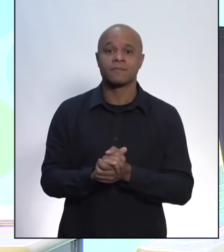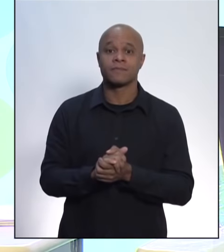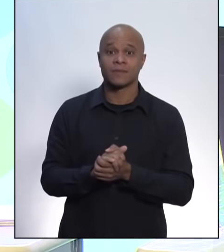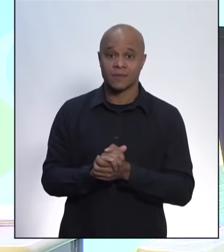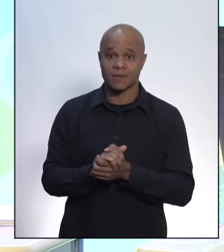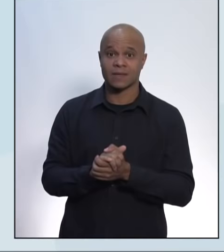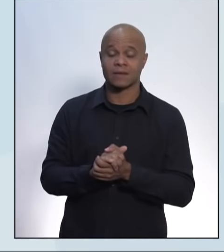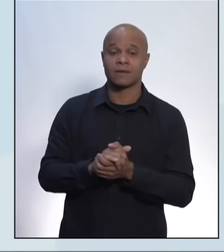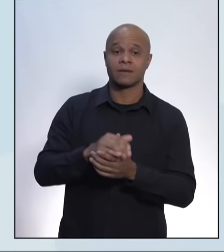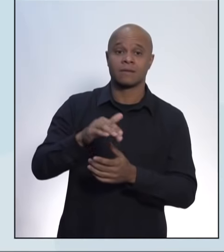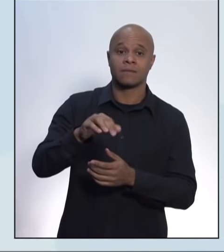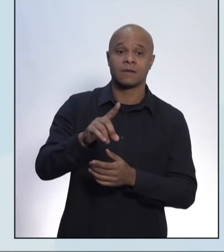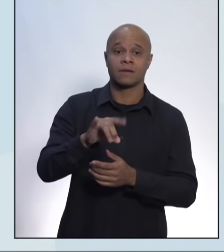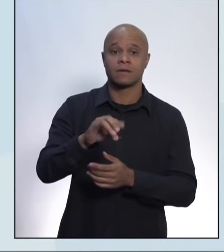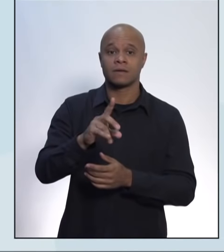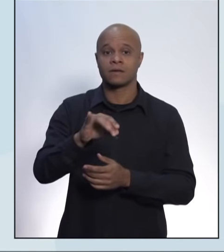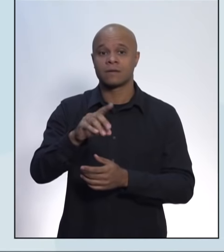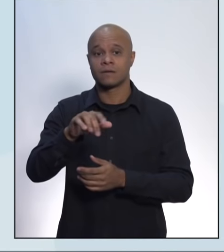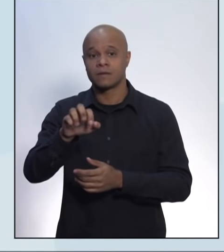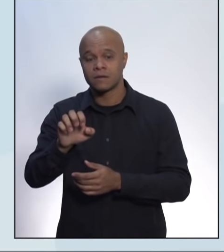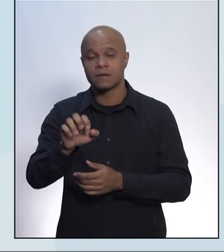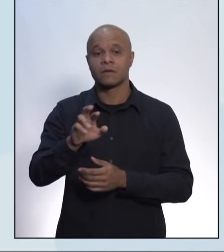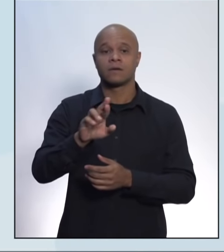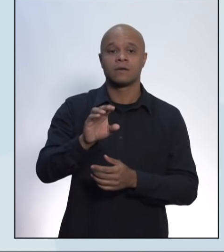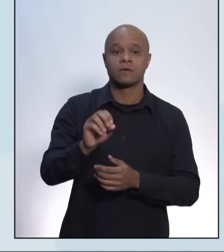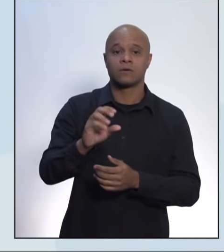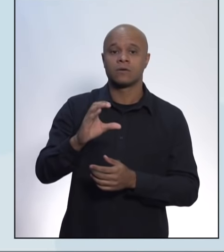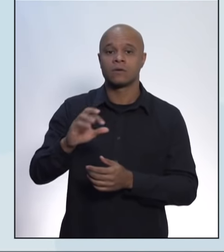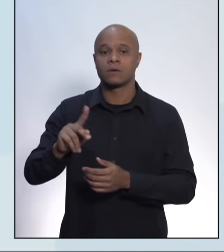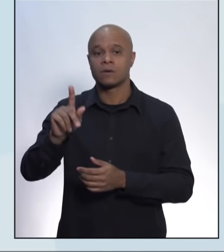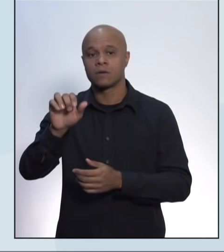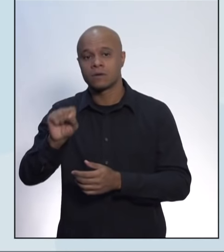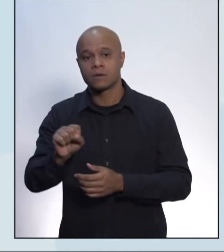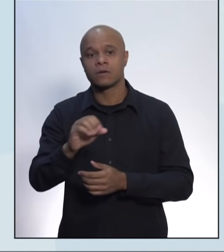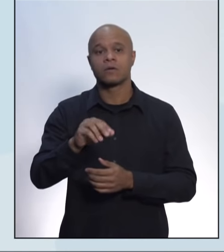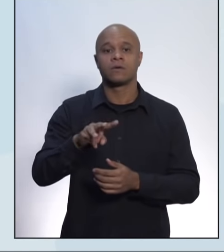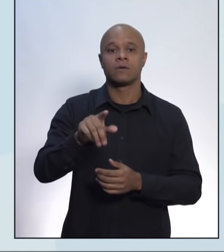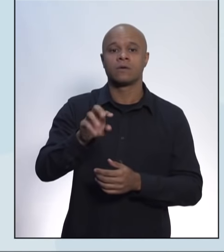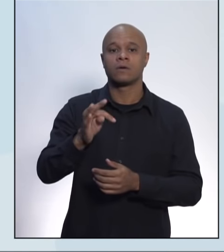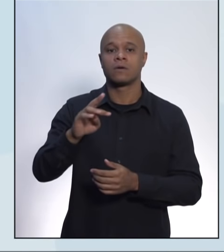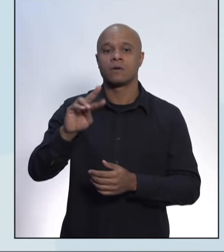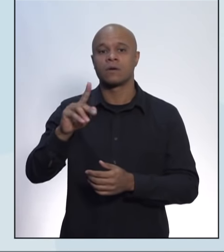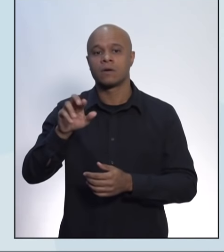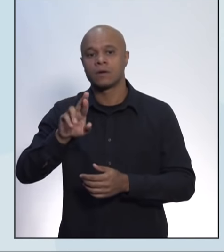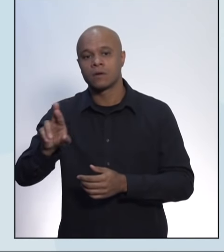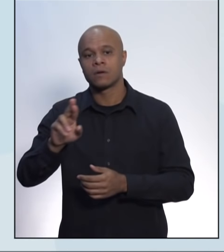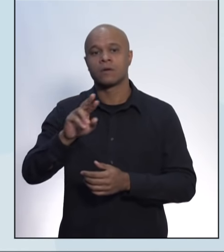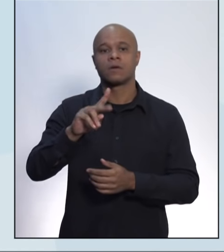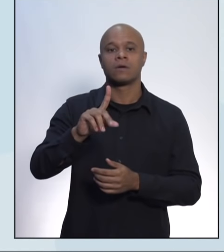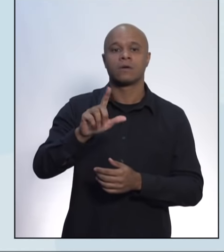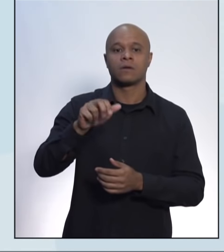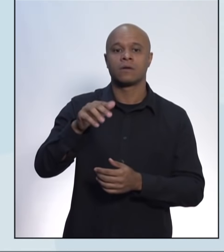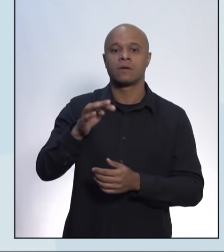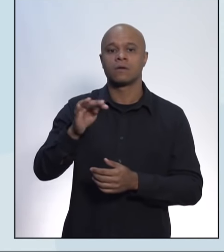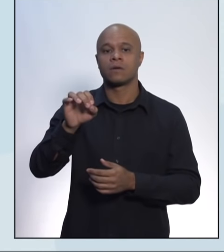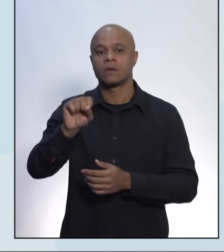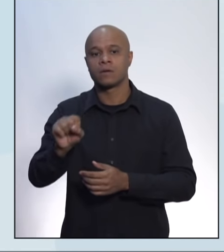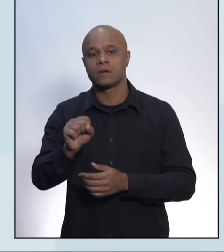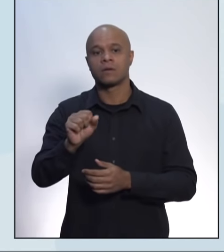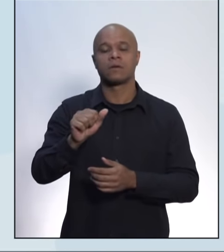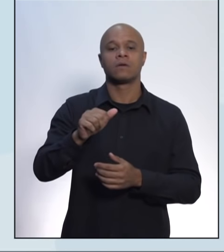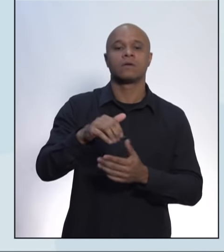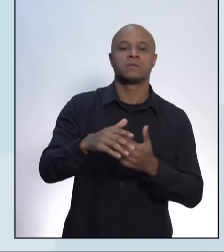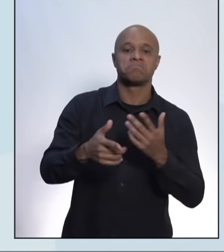o rock the weather a medicina pedras o